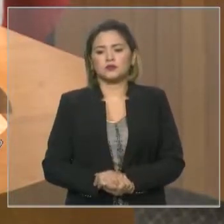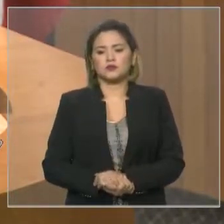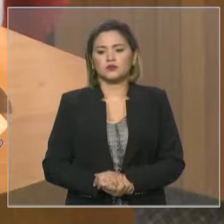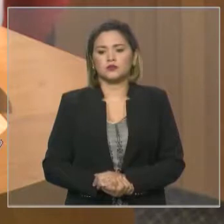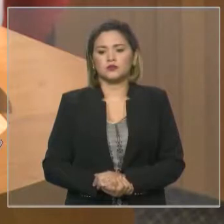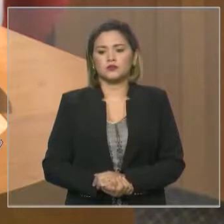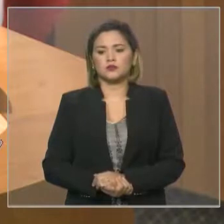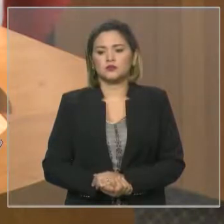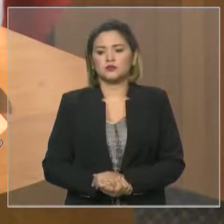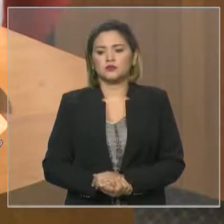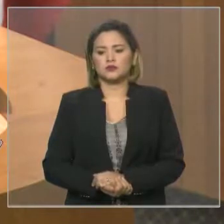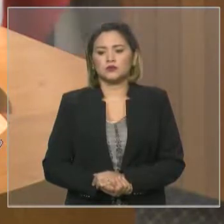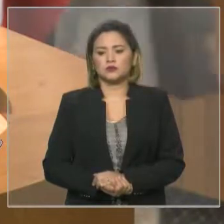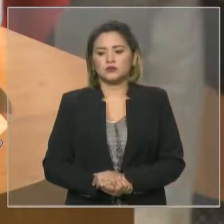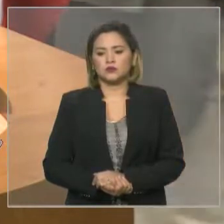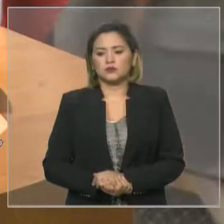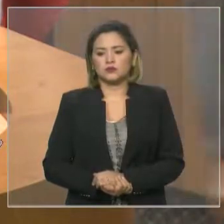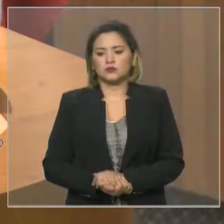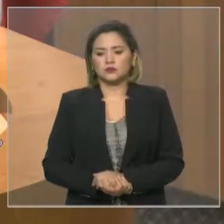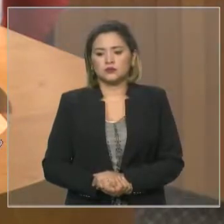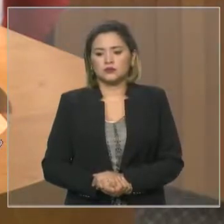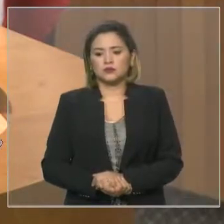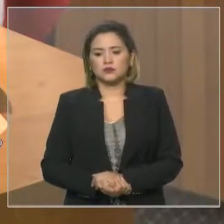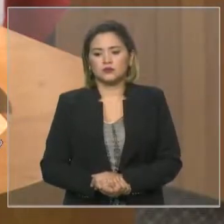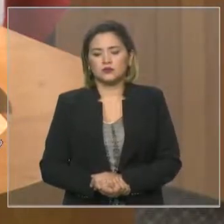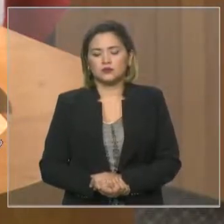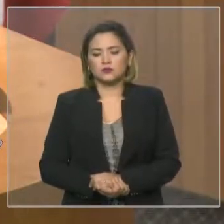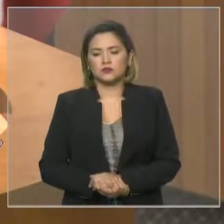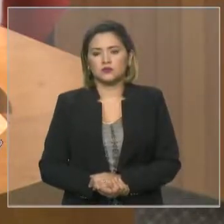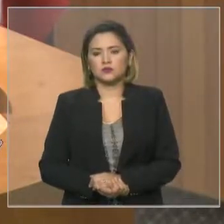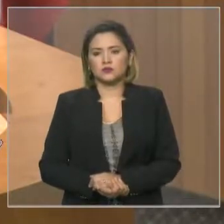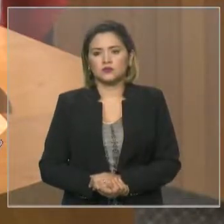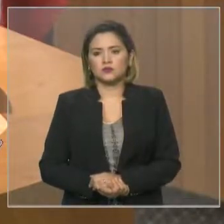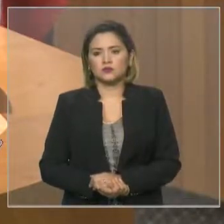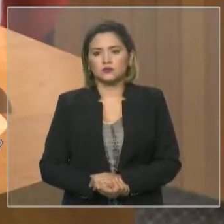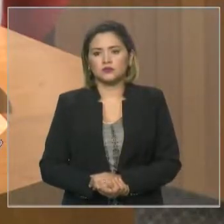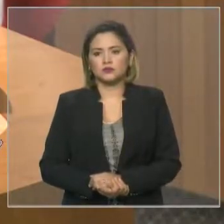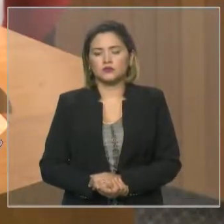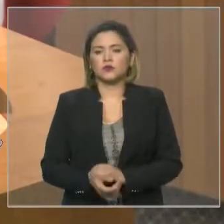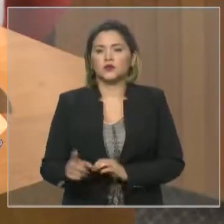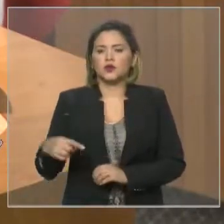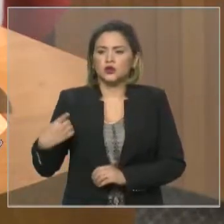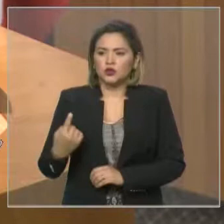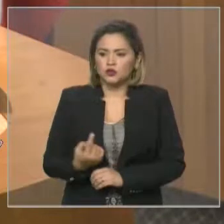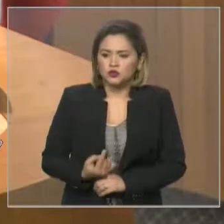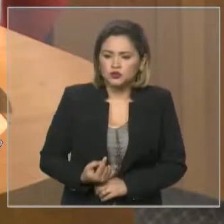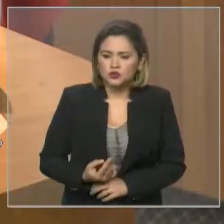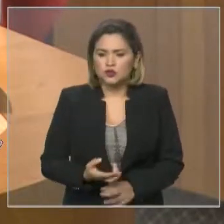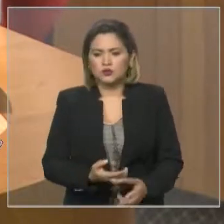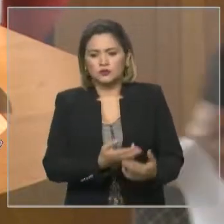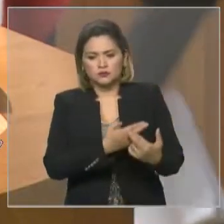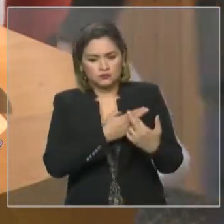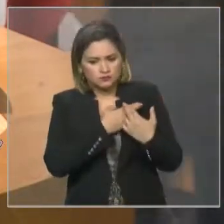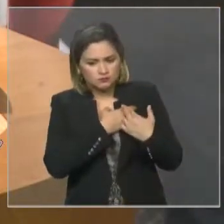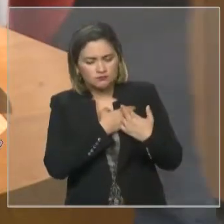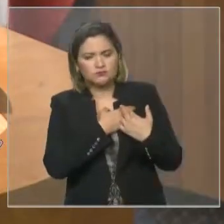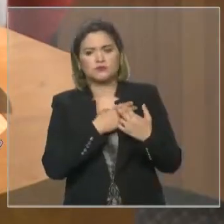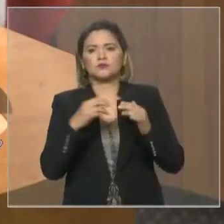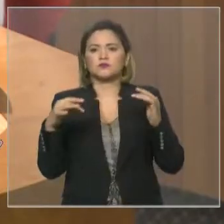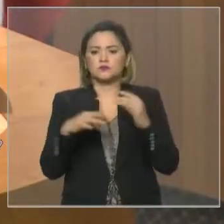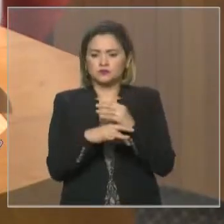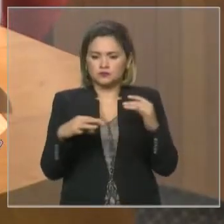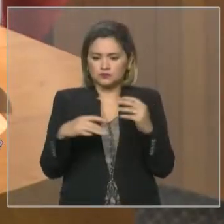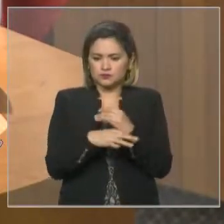presidente, estamos aqui para reforçar o nosso compromisso com a cidade de Grajaú e o pedido que temos para o